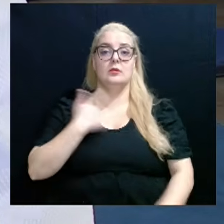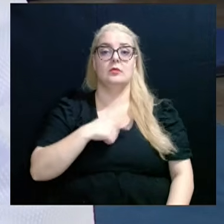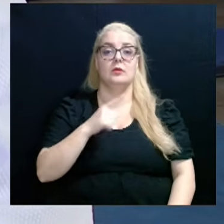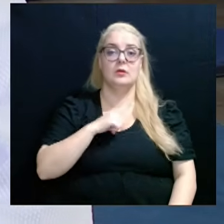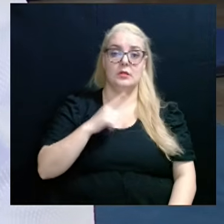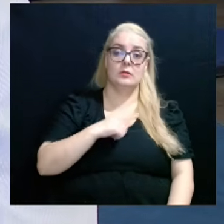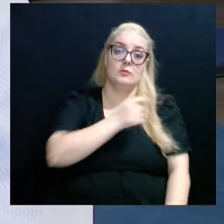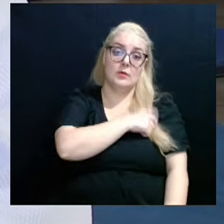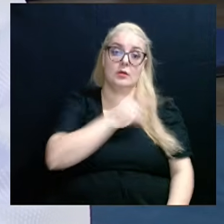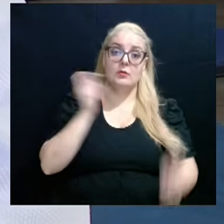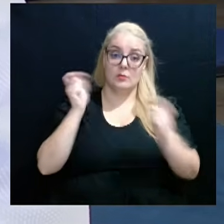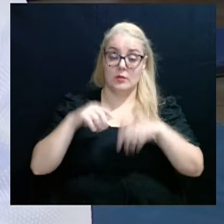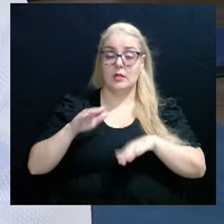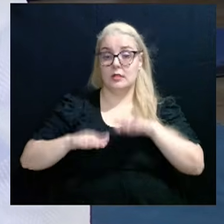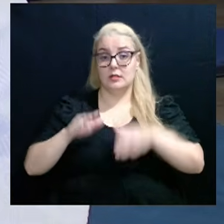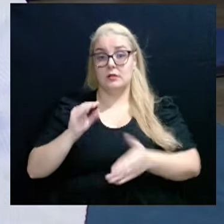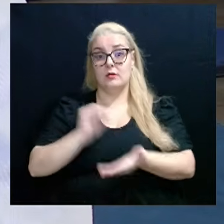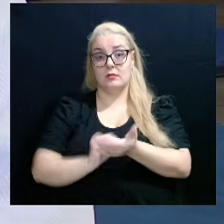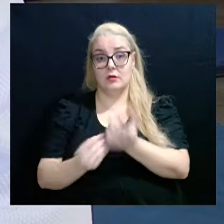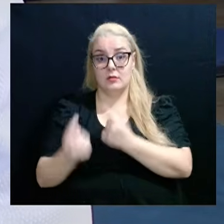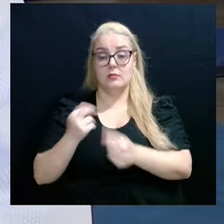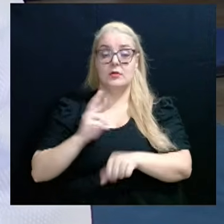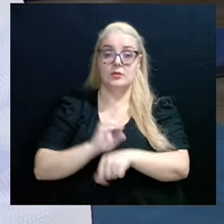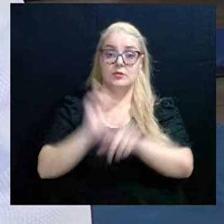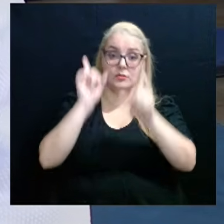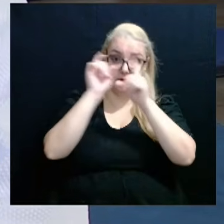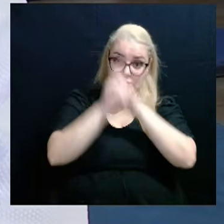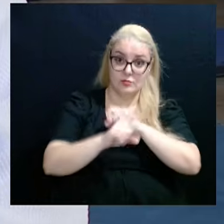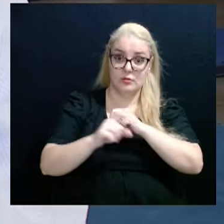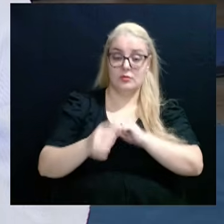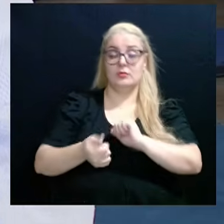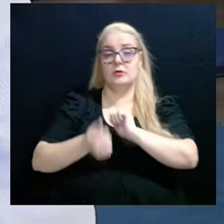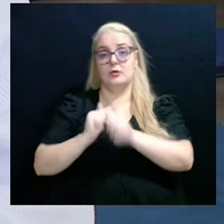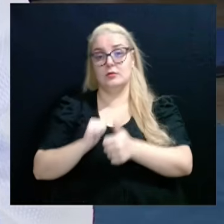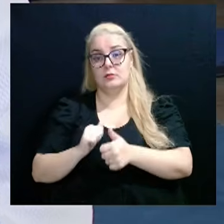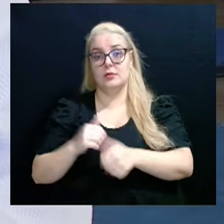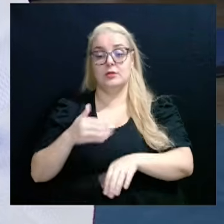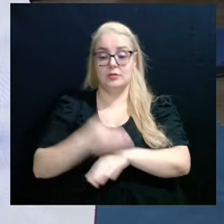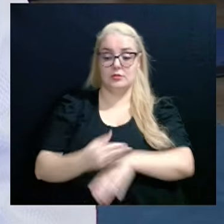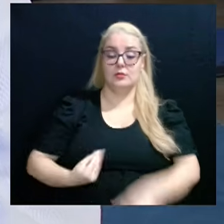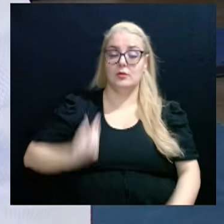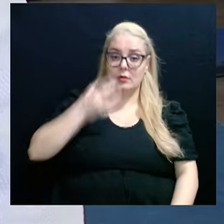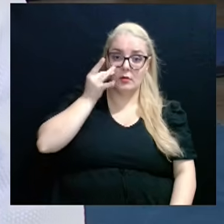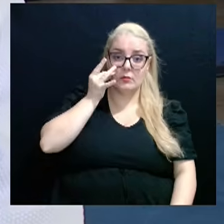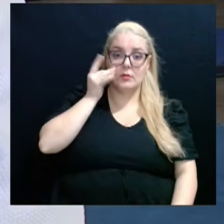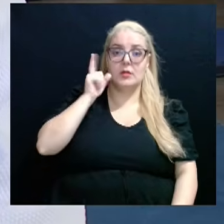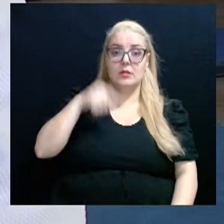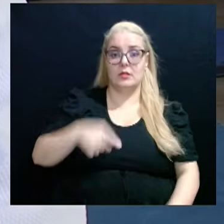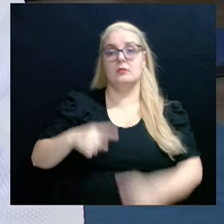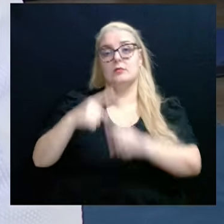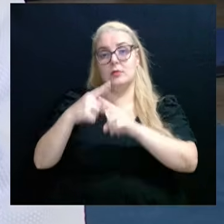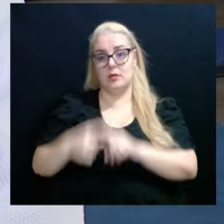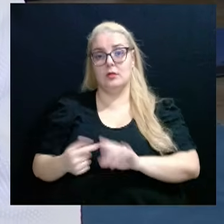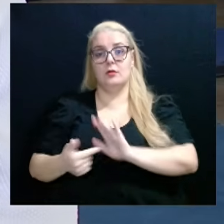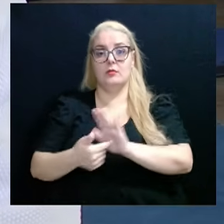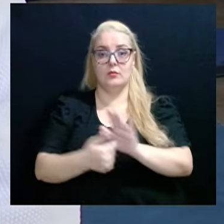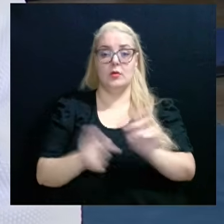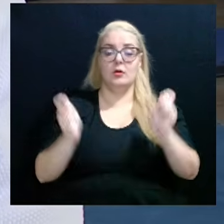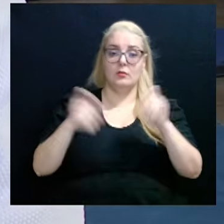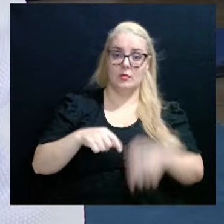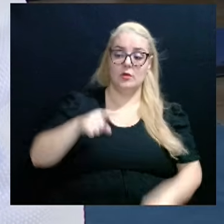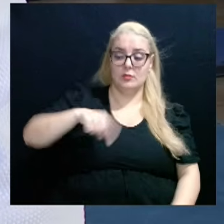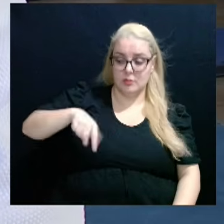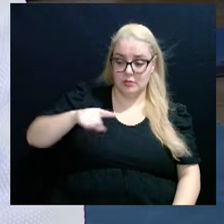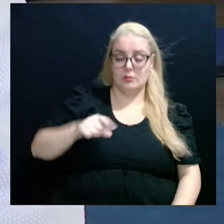vezes a falta de recurso dificulta esses atletas de comparecer às competições. E é por meio das competições que eles mostram o potencial deles e que eles podem